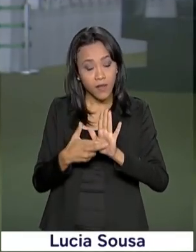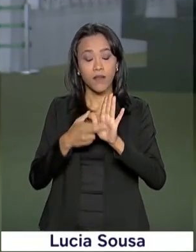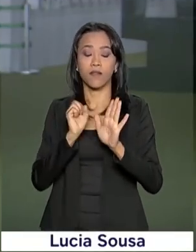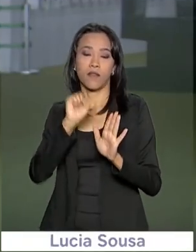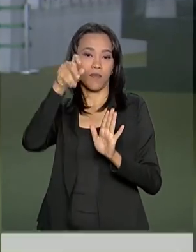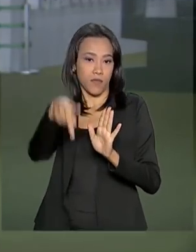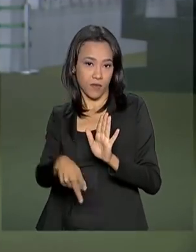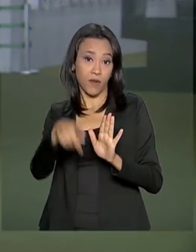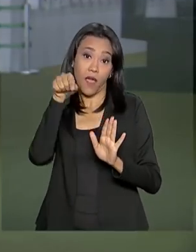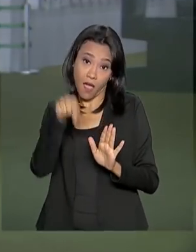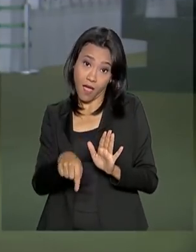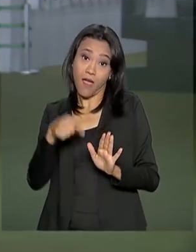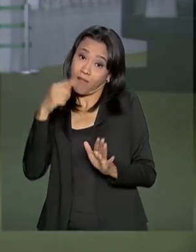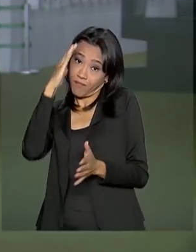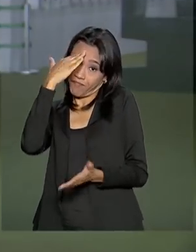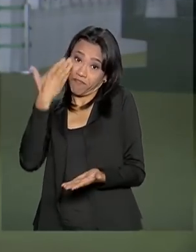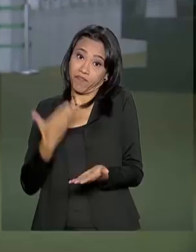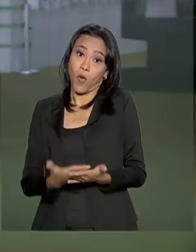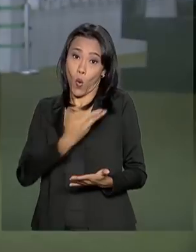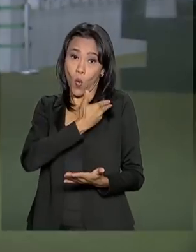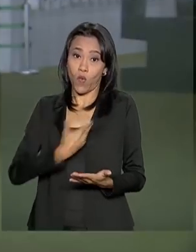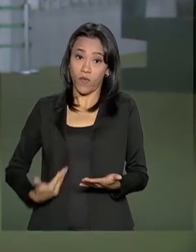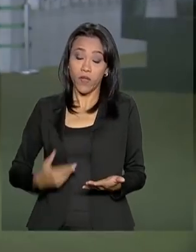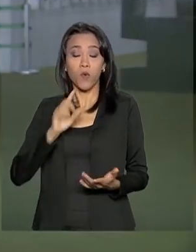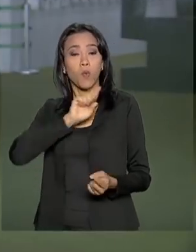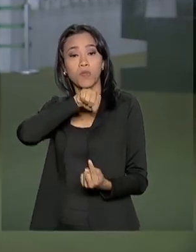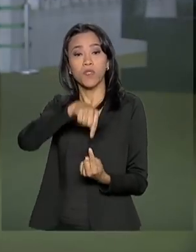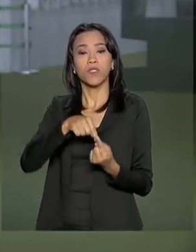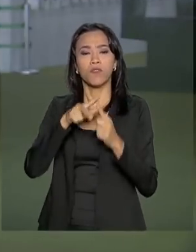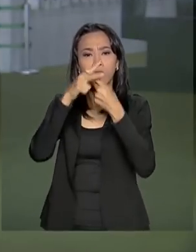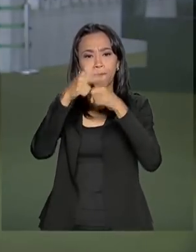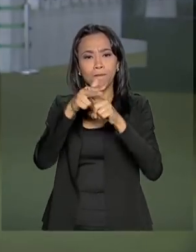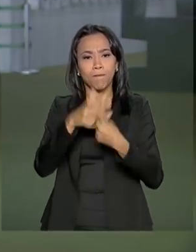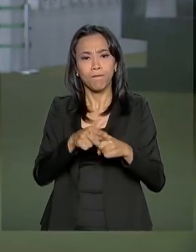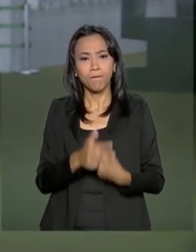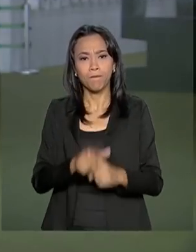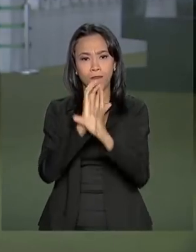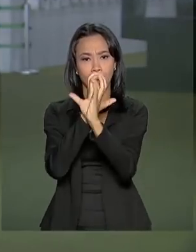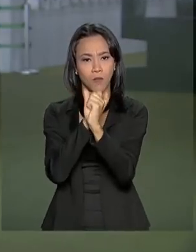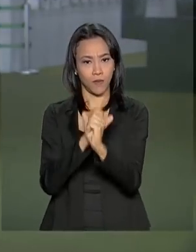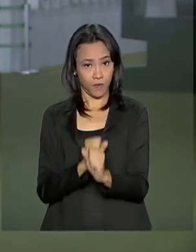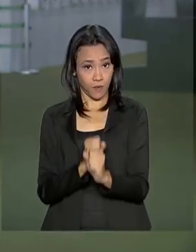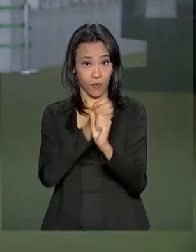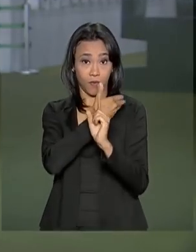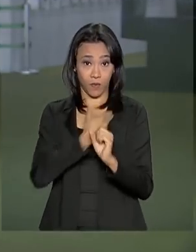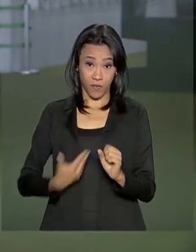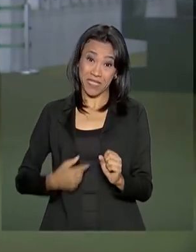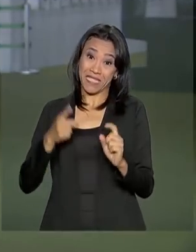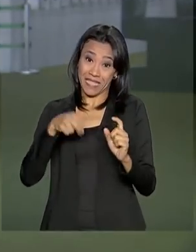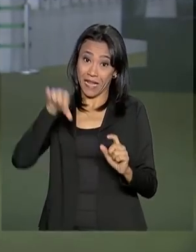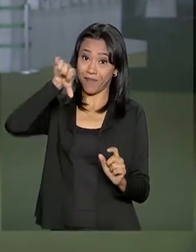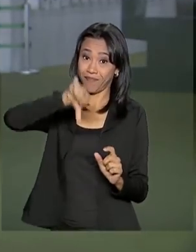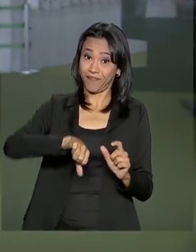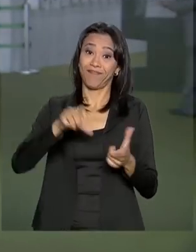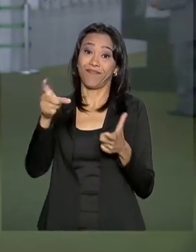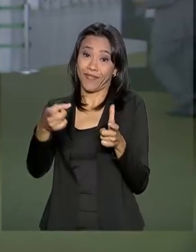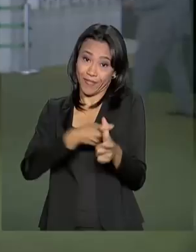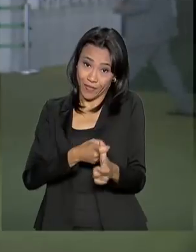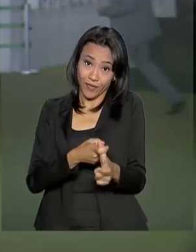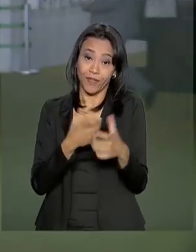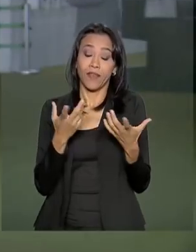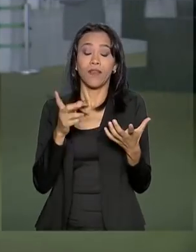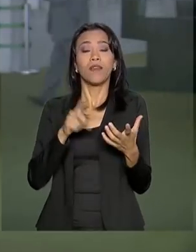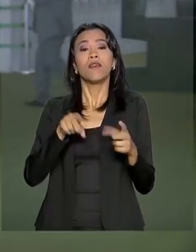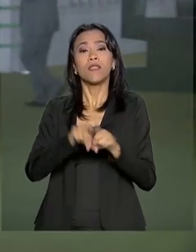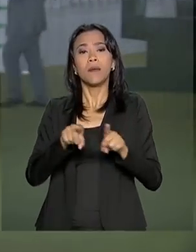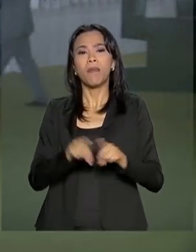principal aposta do governo para o ajuste das contas públicas. E além de tirar as contas do vermelho, outra meta é